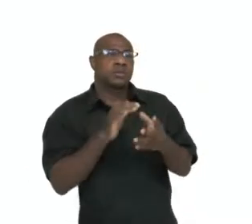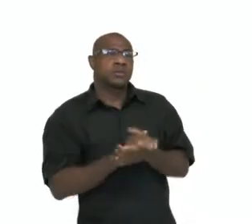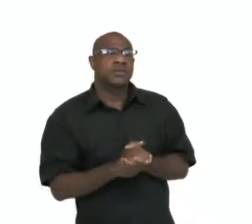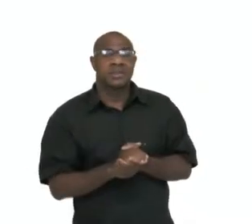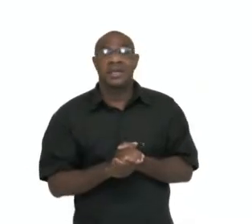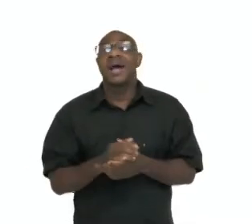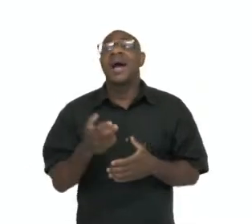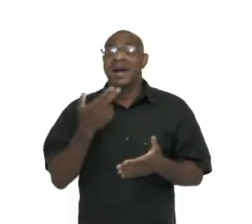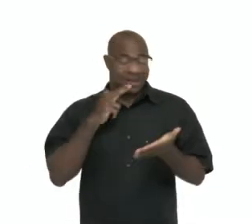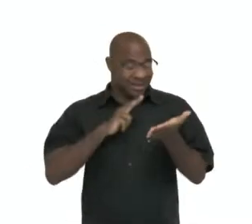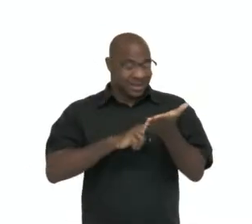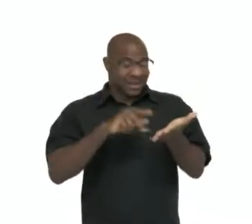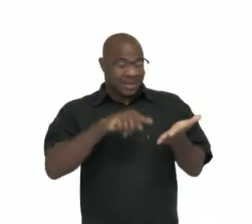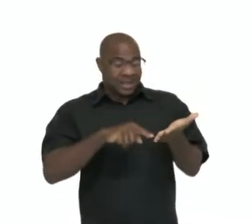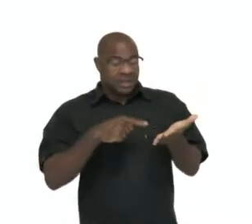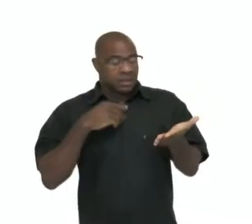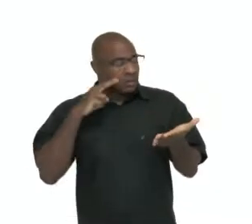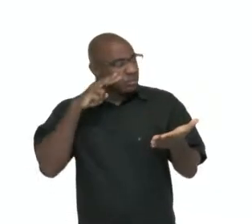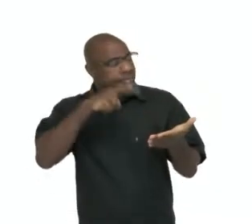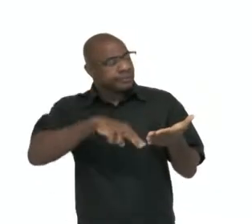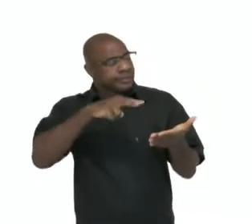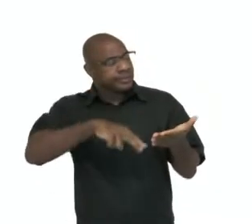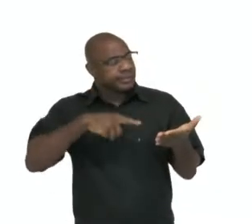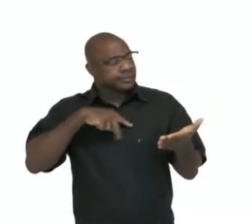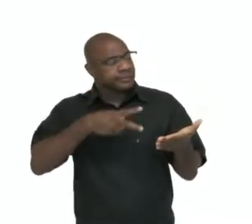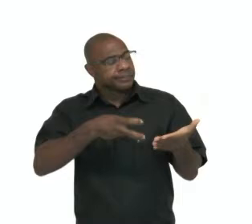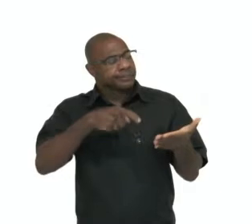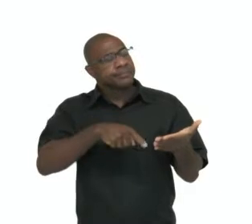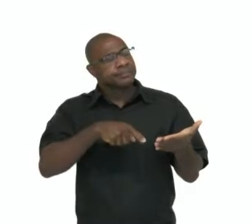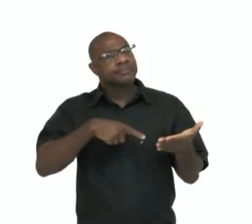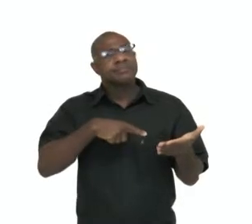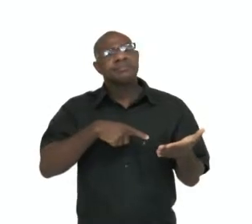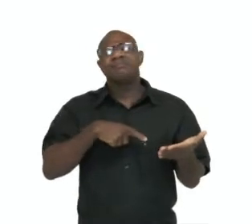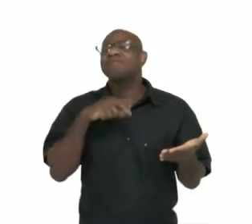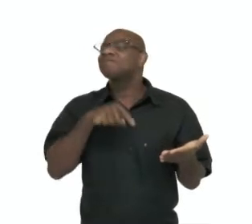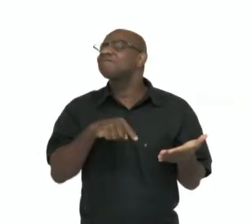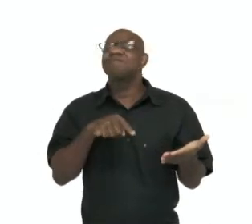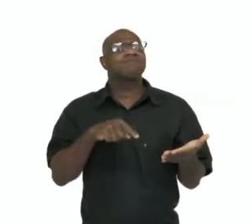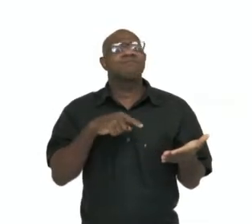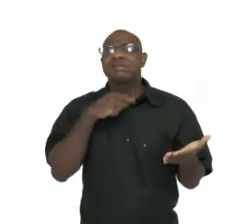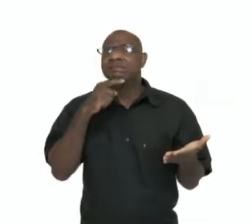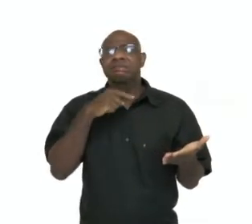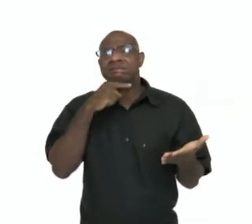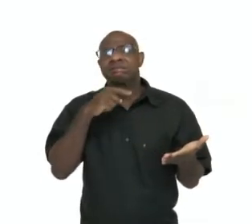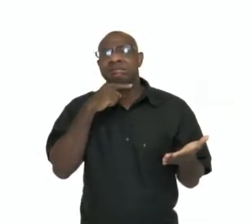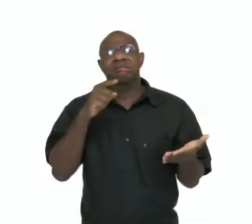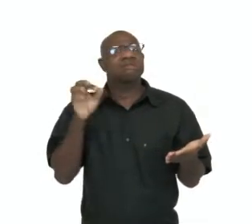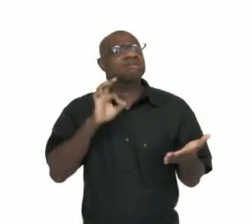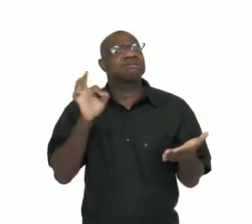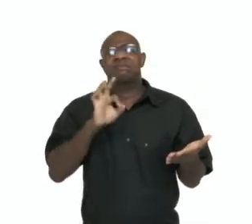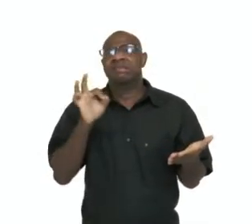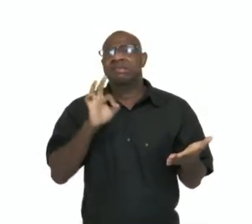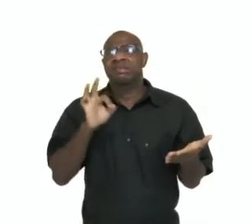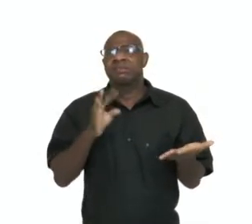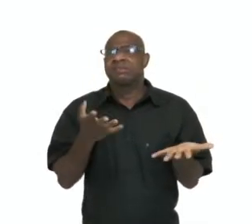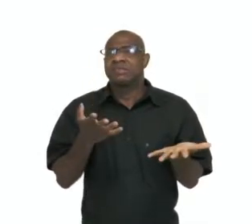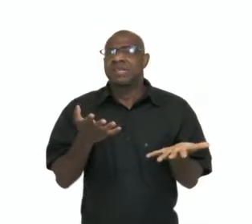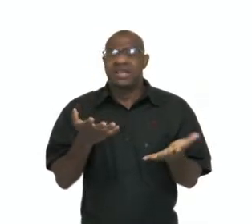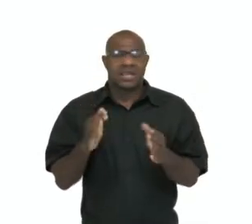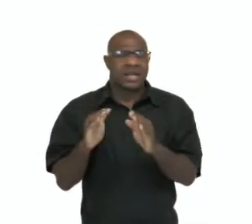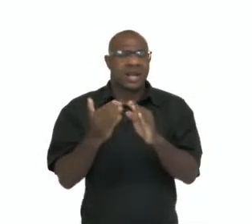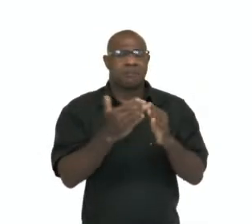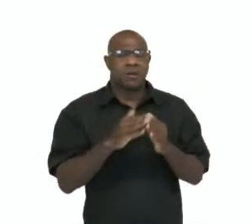de recomendação que enviou ao Rio de Janeiro, e nem mesmo o massacre da aldeia de